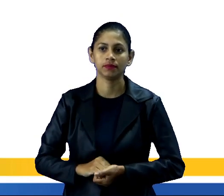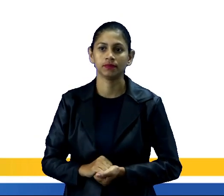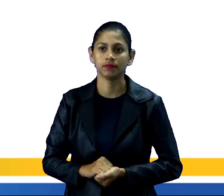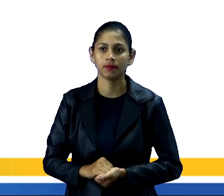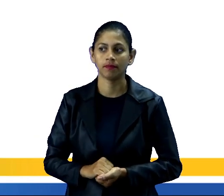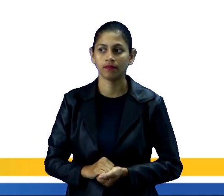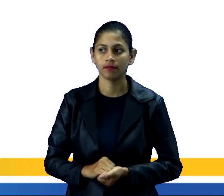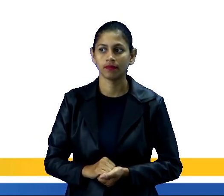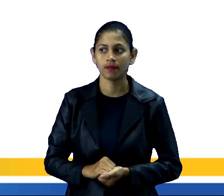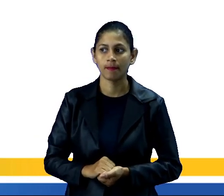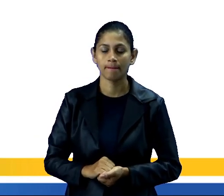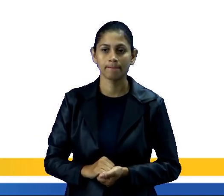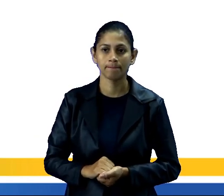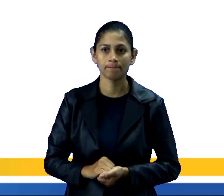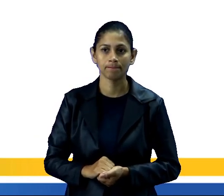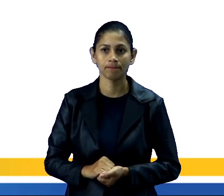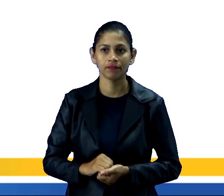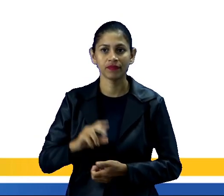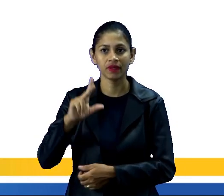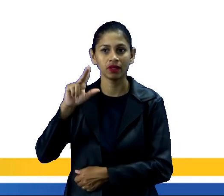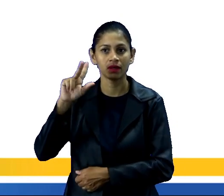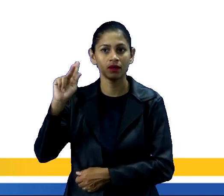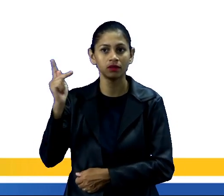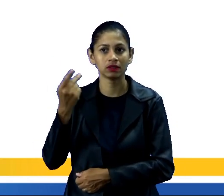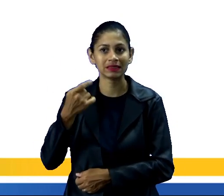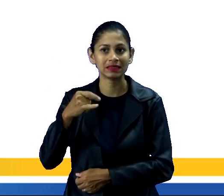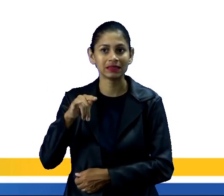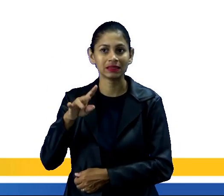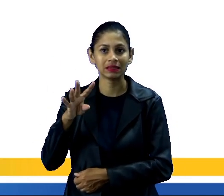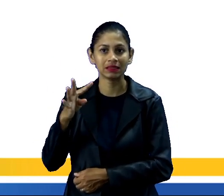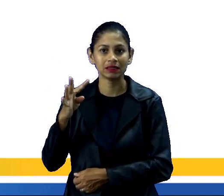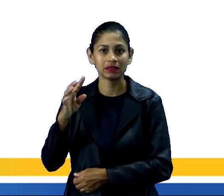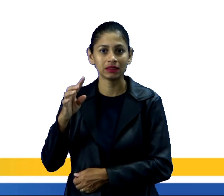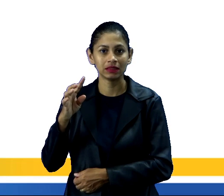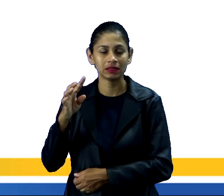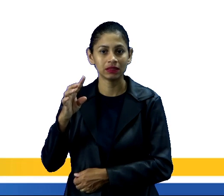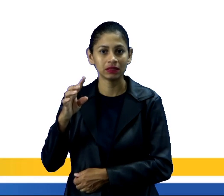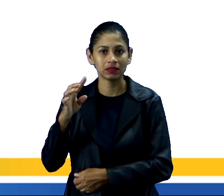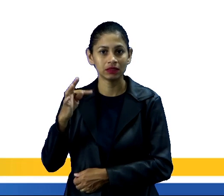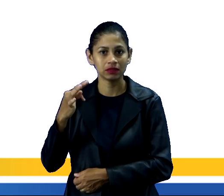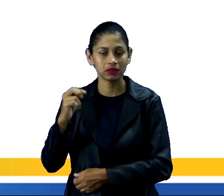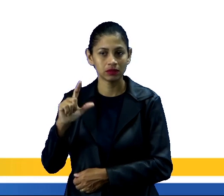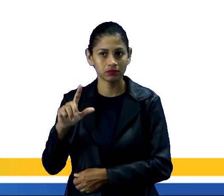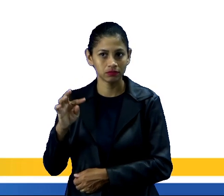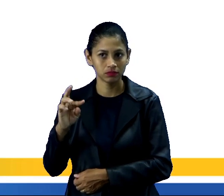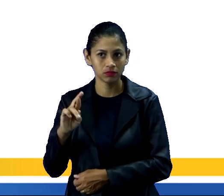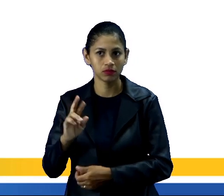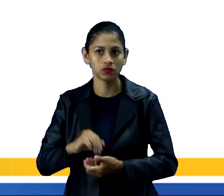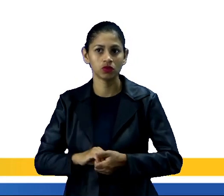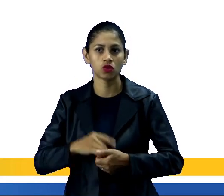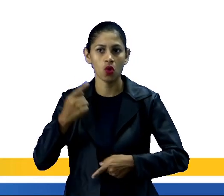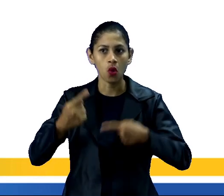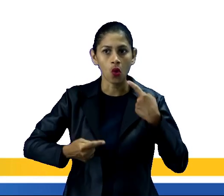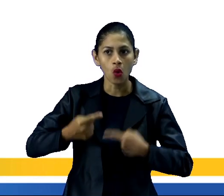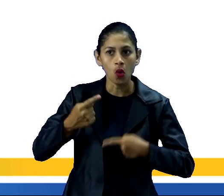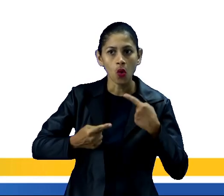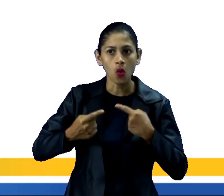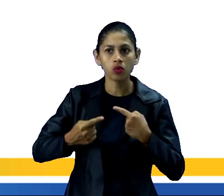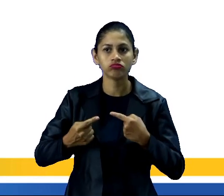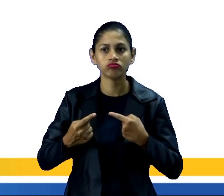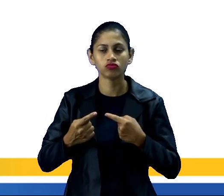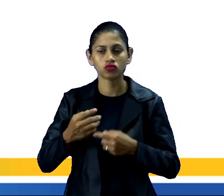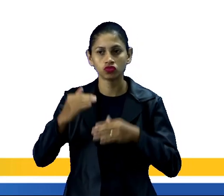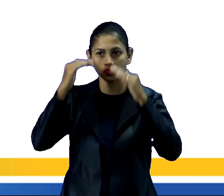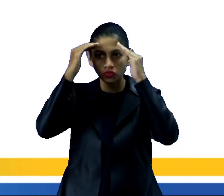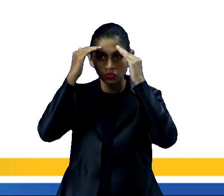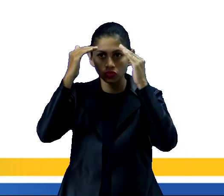Mais uma. Adolf Hitler foi um político que serviu como líder, né, no partido nazista, né? Chanceler do Reich, né? E Führer